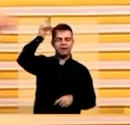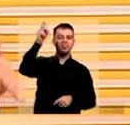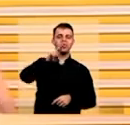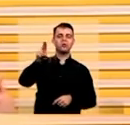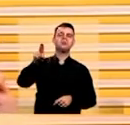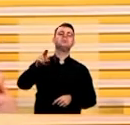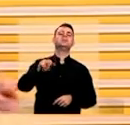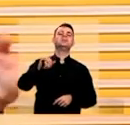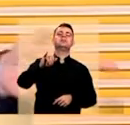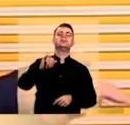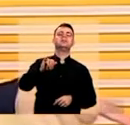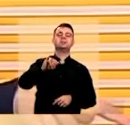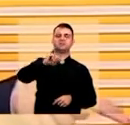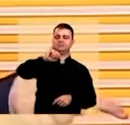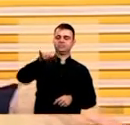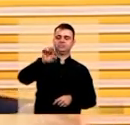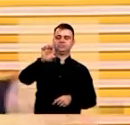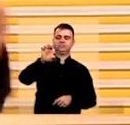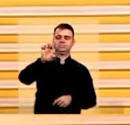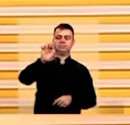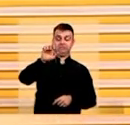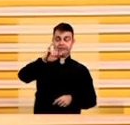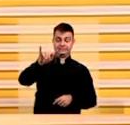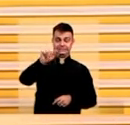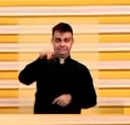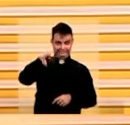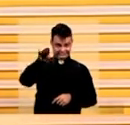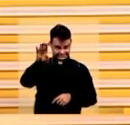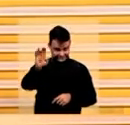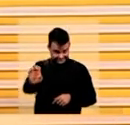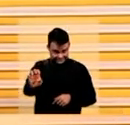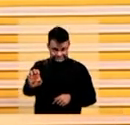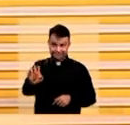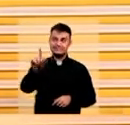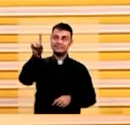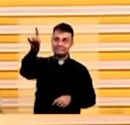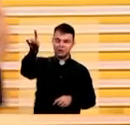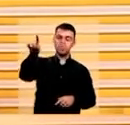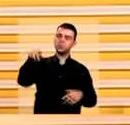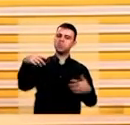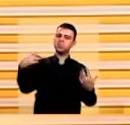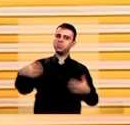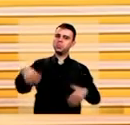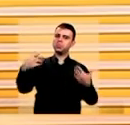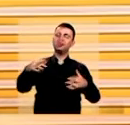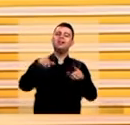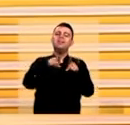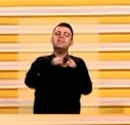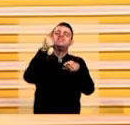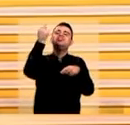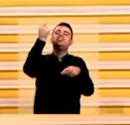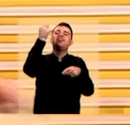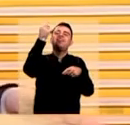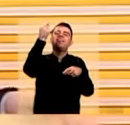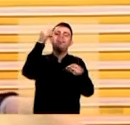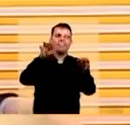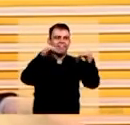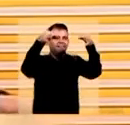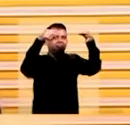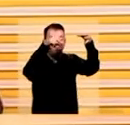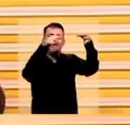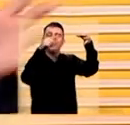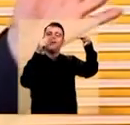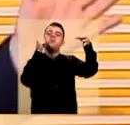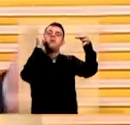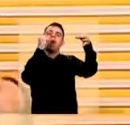uma exigência das mulheres inglesas que tivesse uma mulher na nota de 10 libras e que fosse uma escritora, a Jane